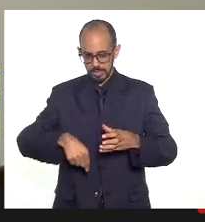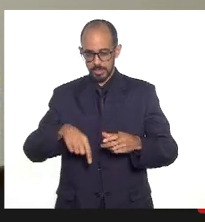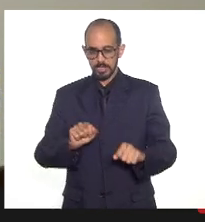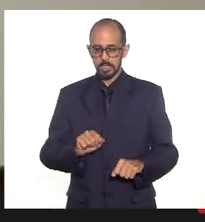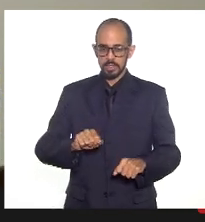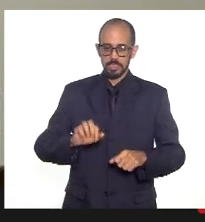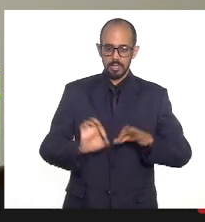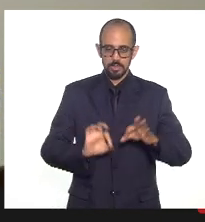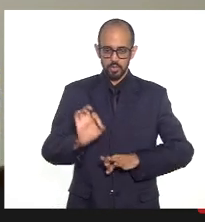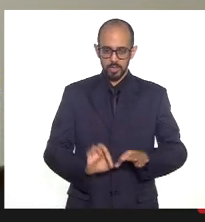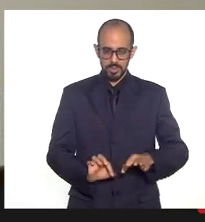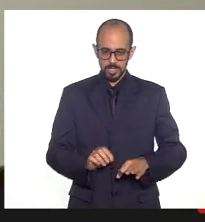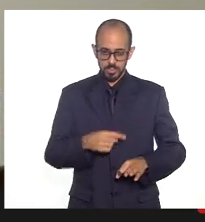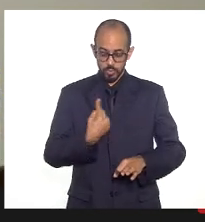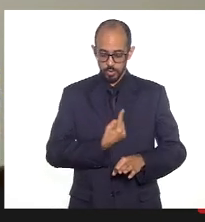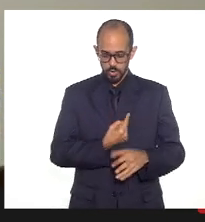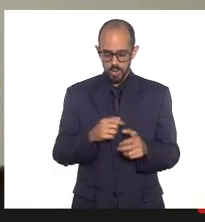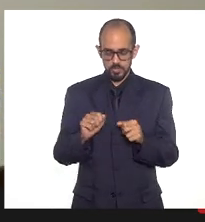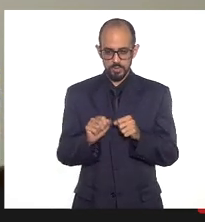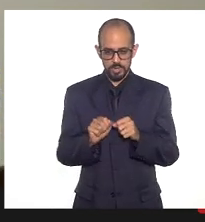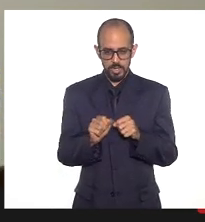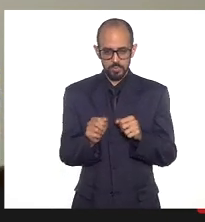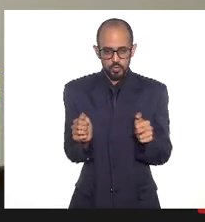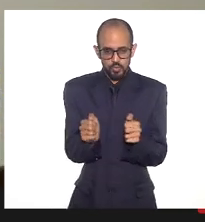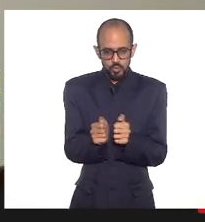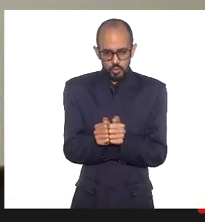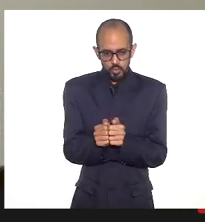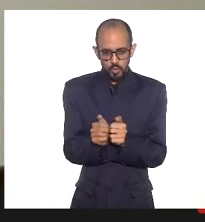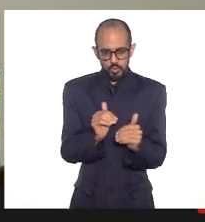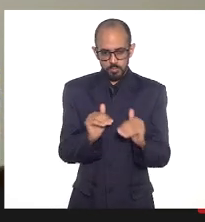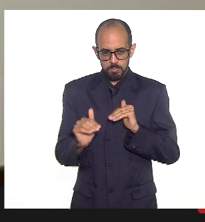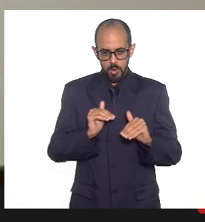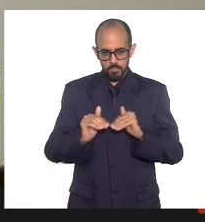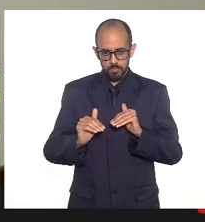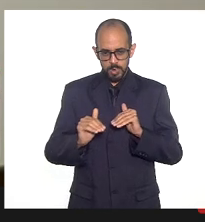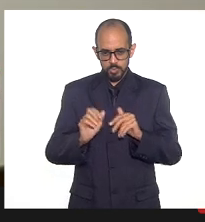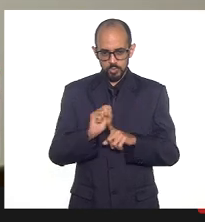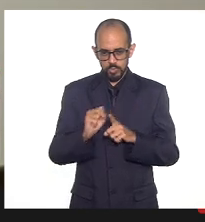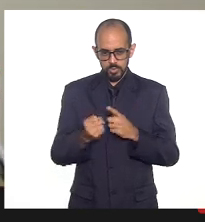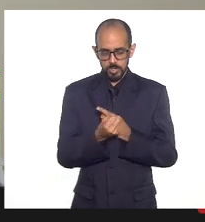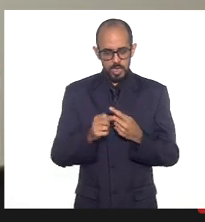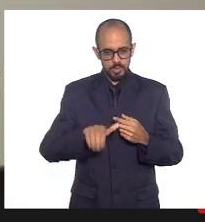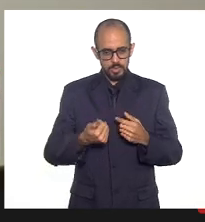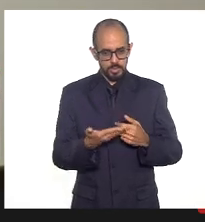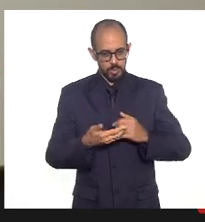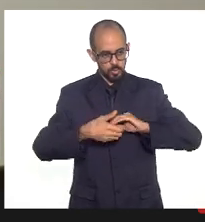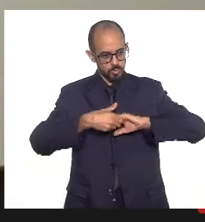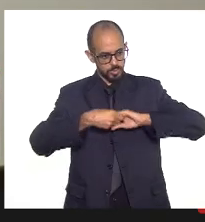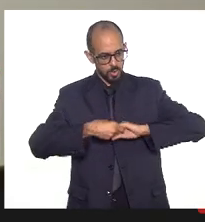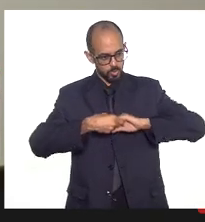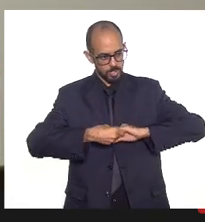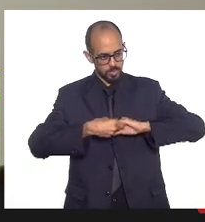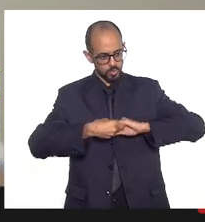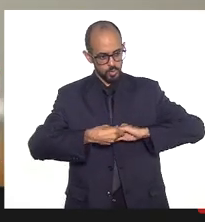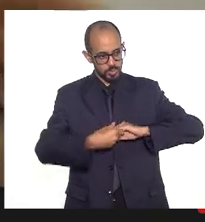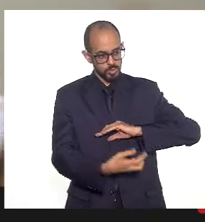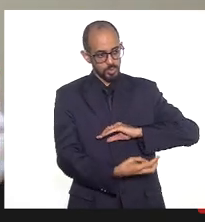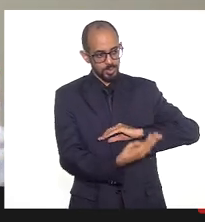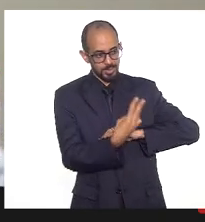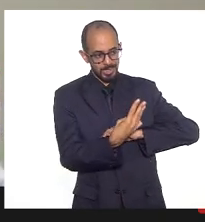conforme a organização que nós fizemos, junto com os movimentos sociais, e que farão saudações, todos nós, de 3 minutos,